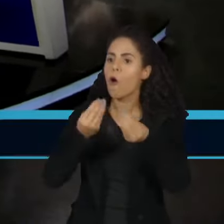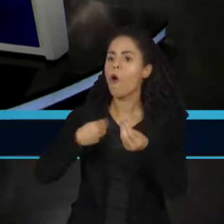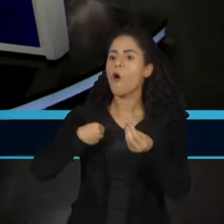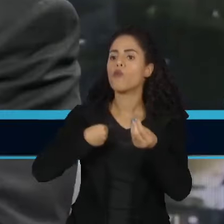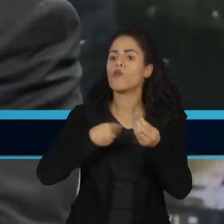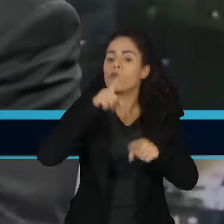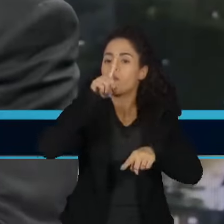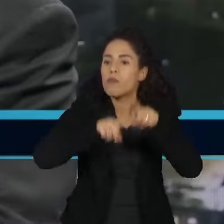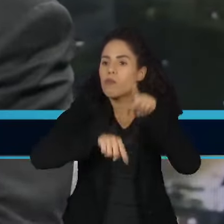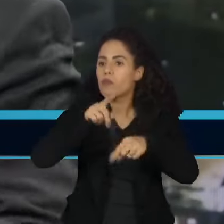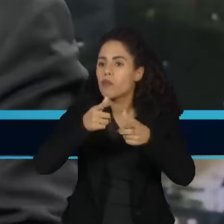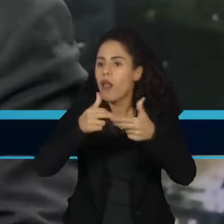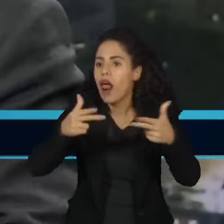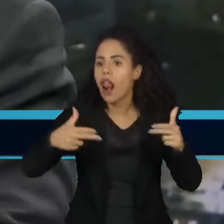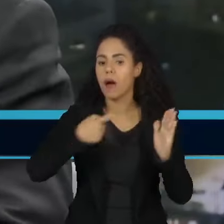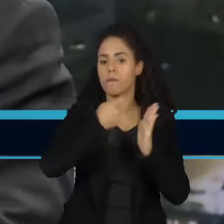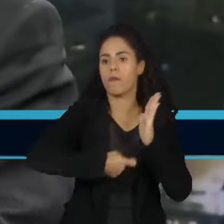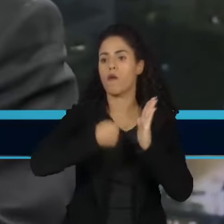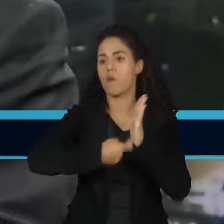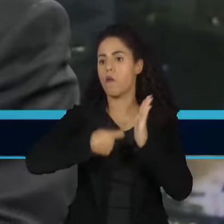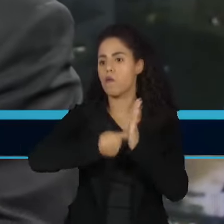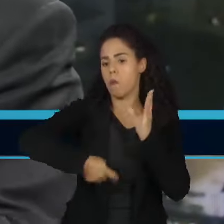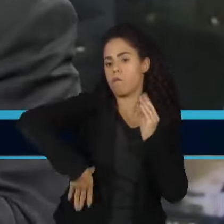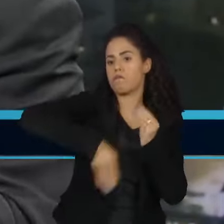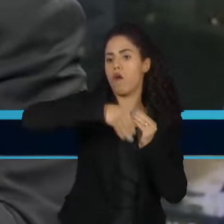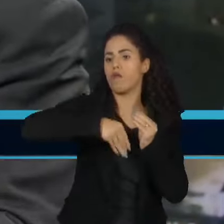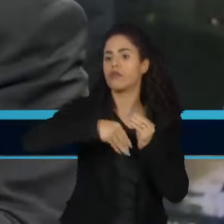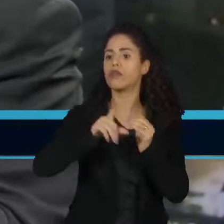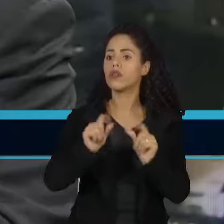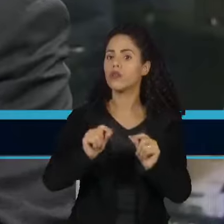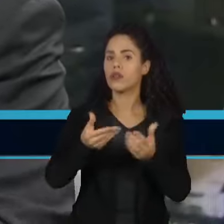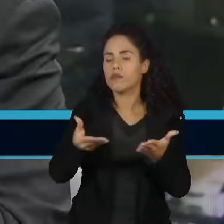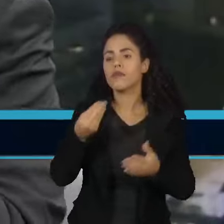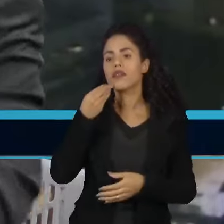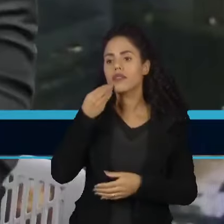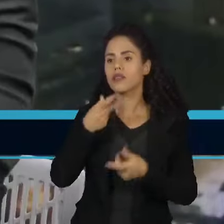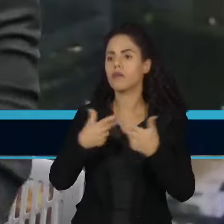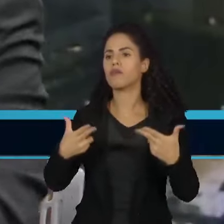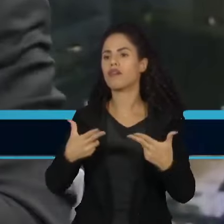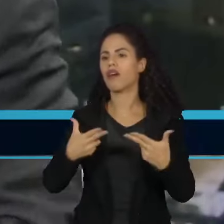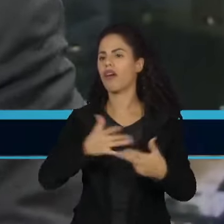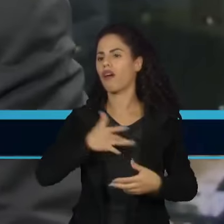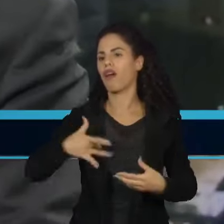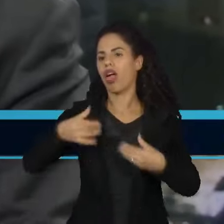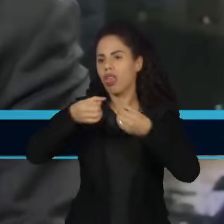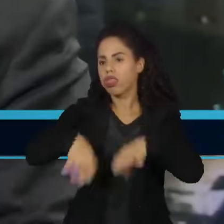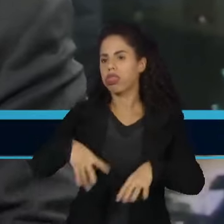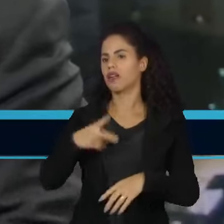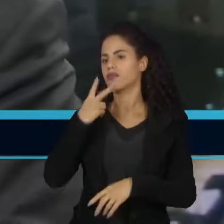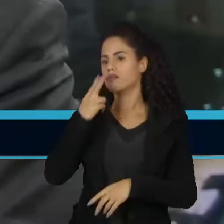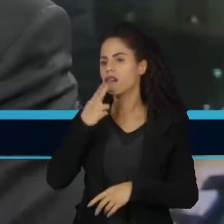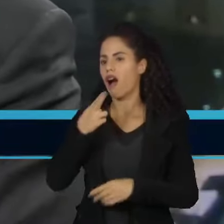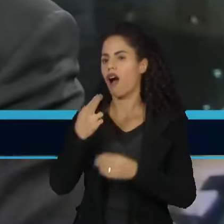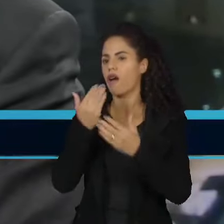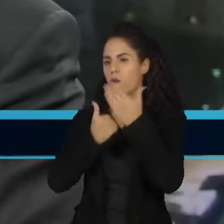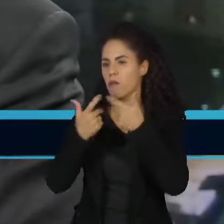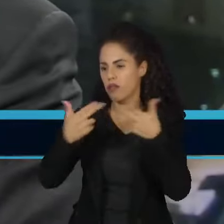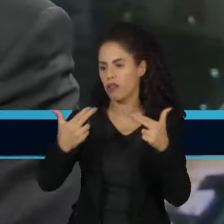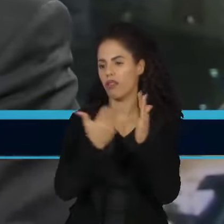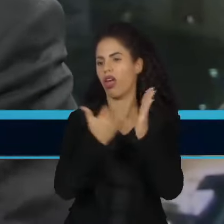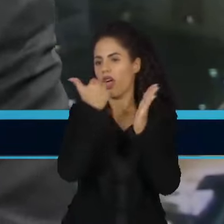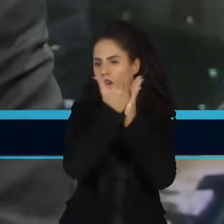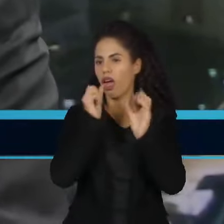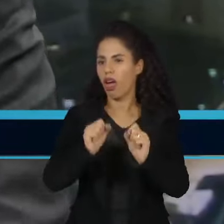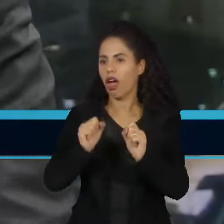produtos que seriam taxados no imposto do pecado, assim, você, exatamente por eles causarem mal, como cigarro, outras coisas. A questão do processado deveria